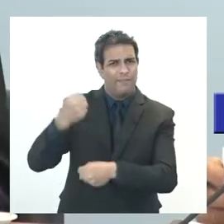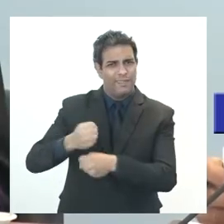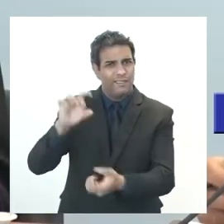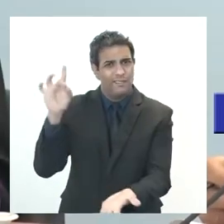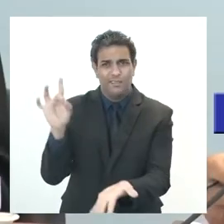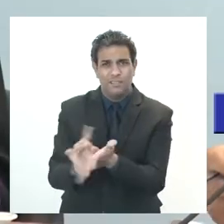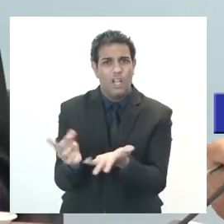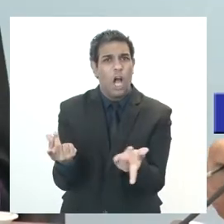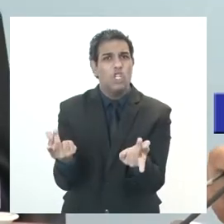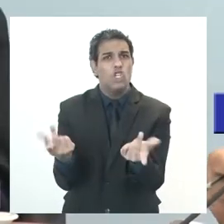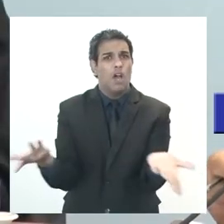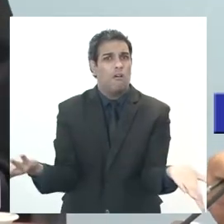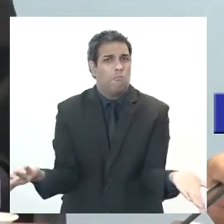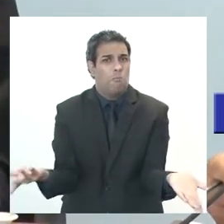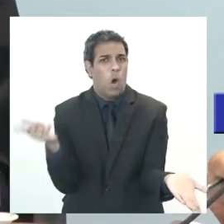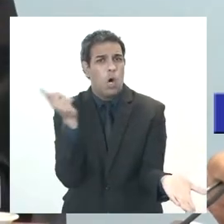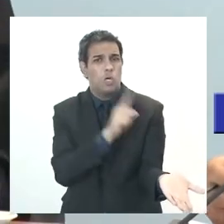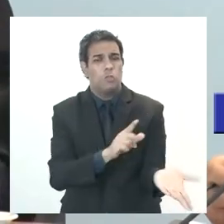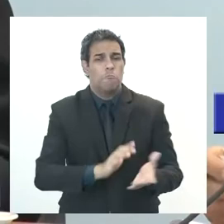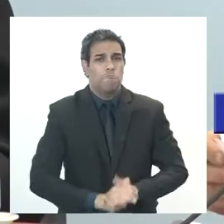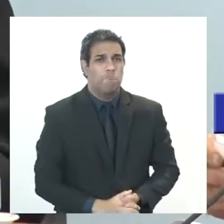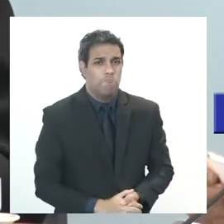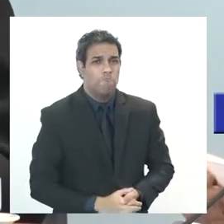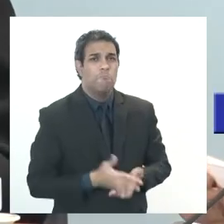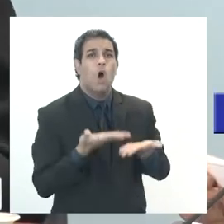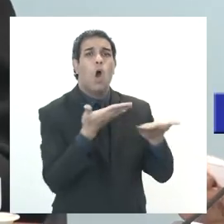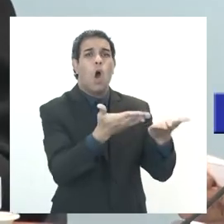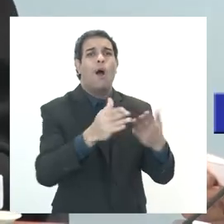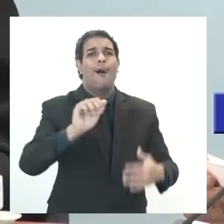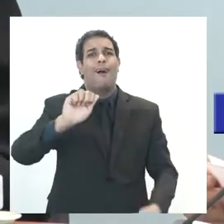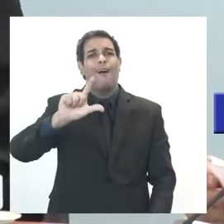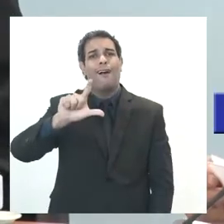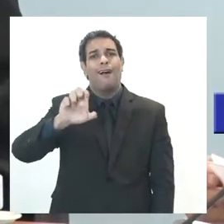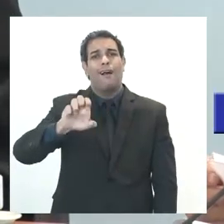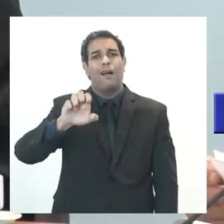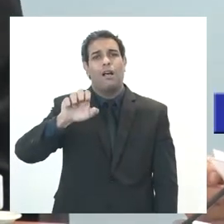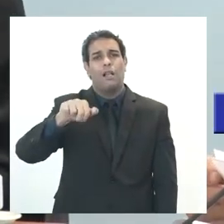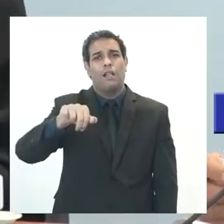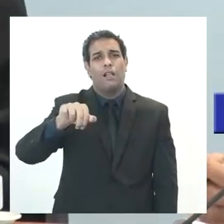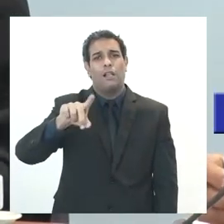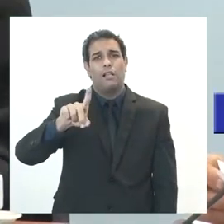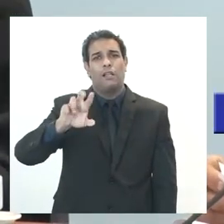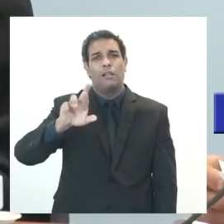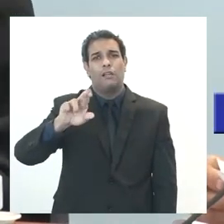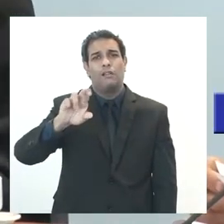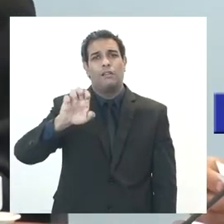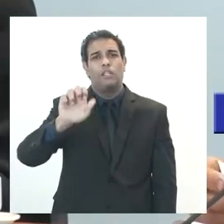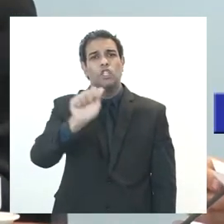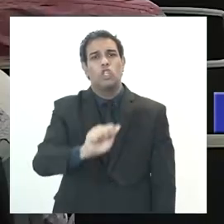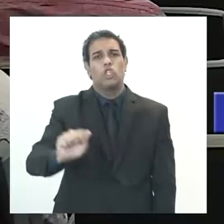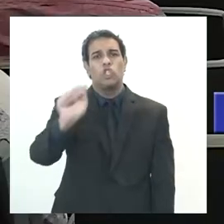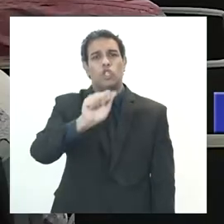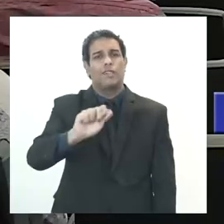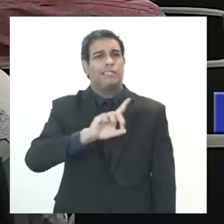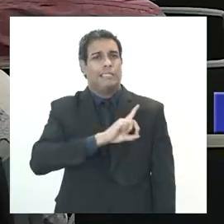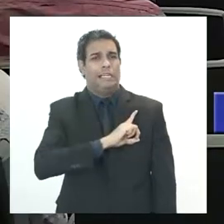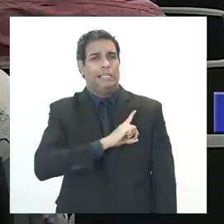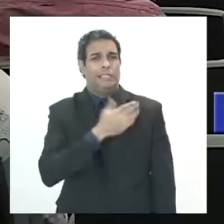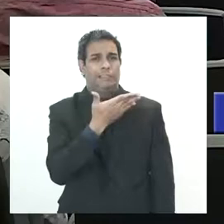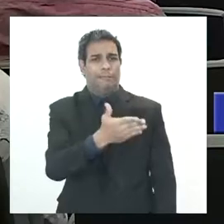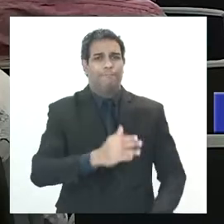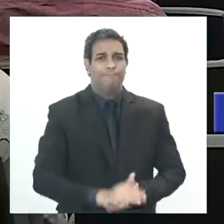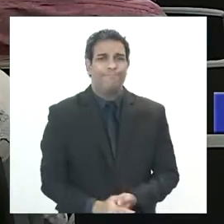lucro passar Alexandre Teixeira presidente da delegacia de Janeiro sindifisco Obrigado